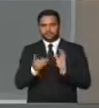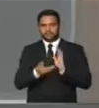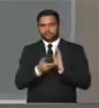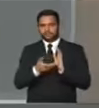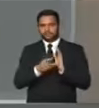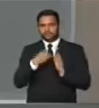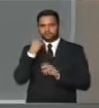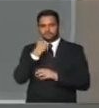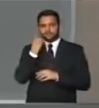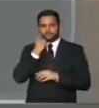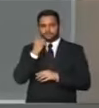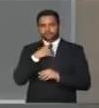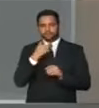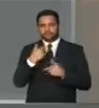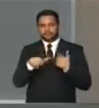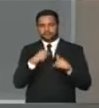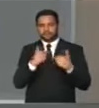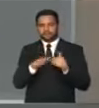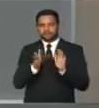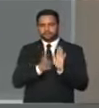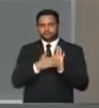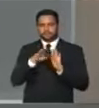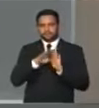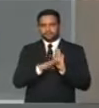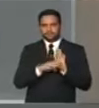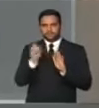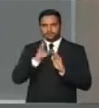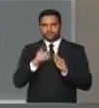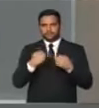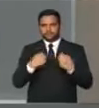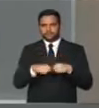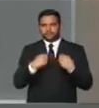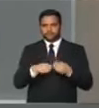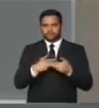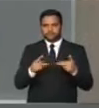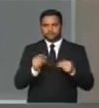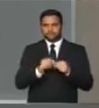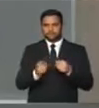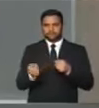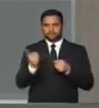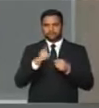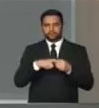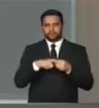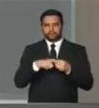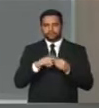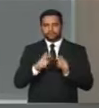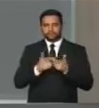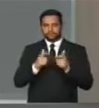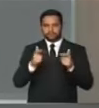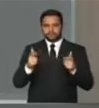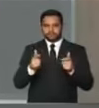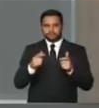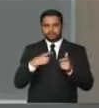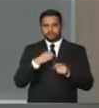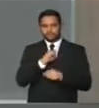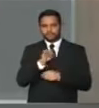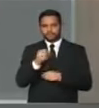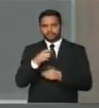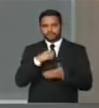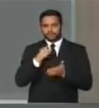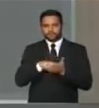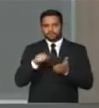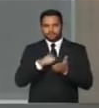dos Deputados delibere as matérias que o Brasil precisa para retomar o crescimento.